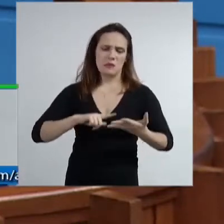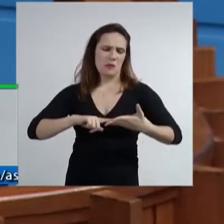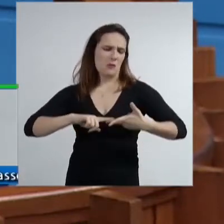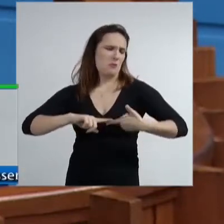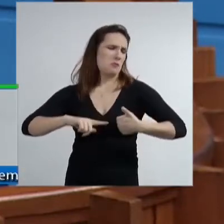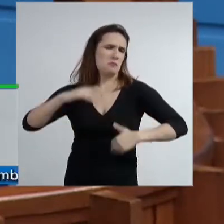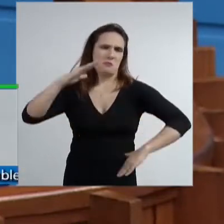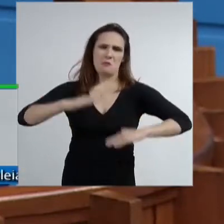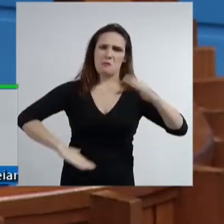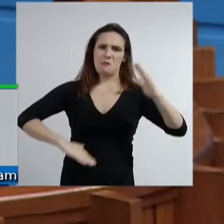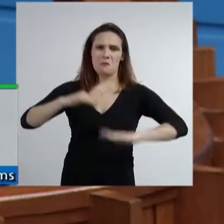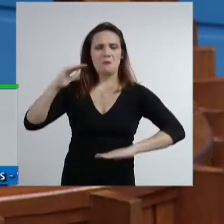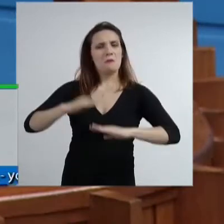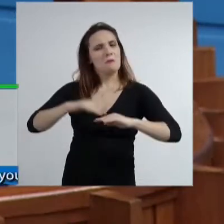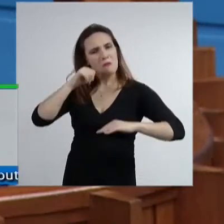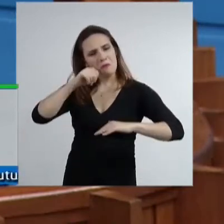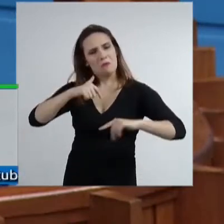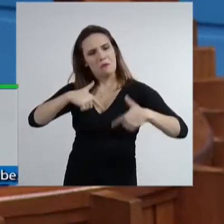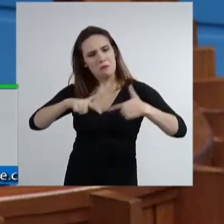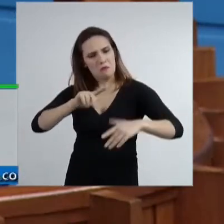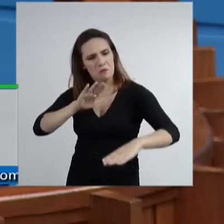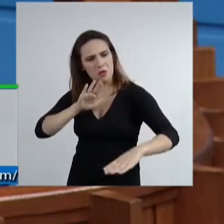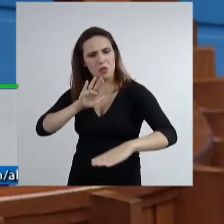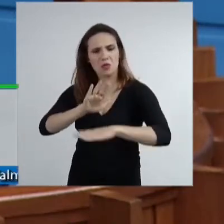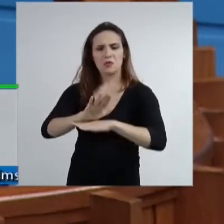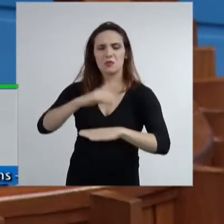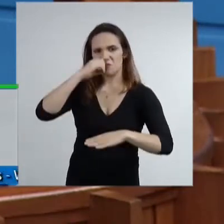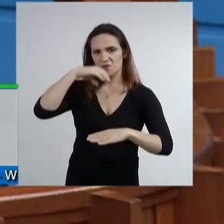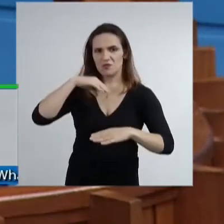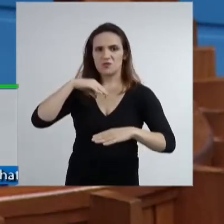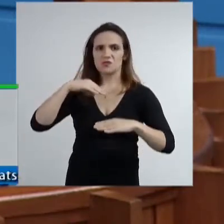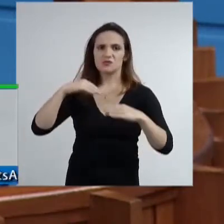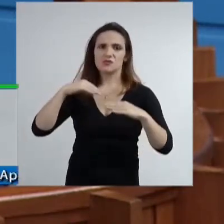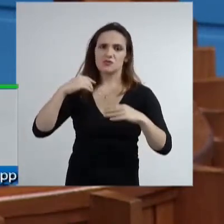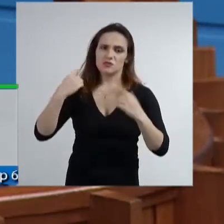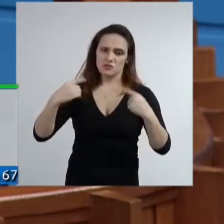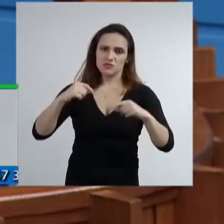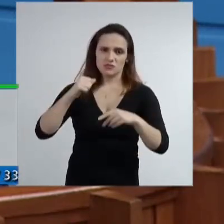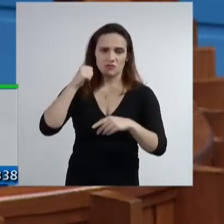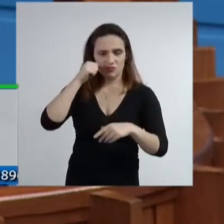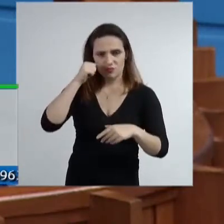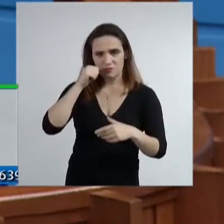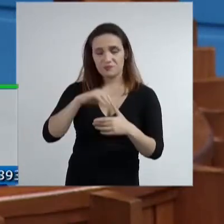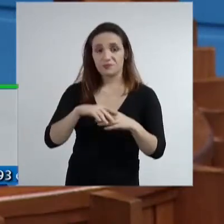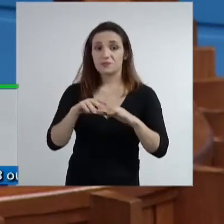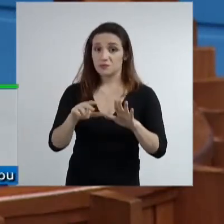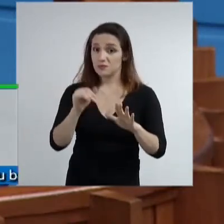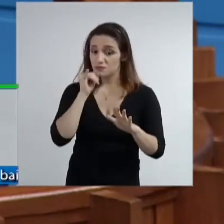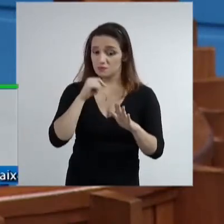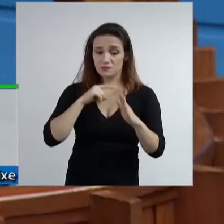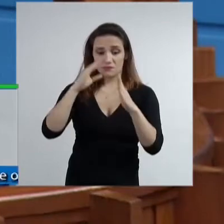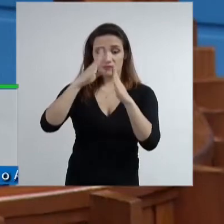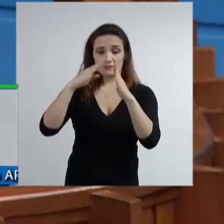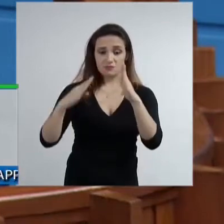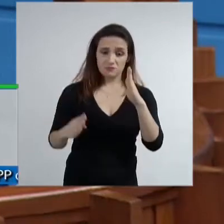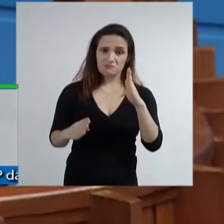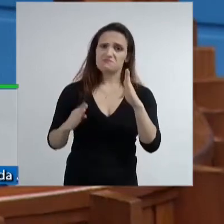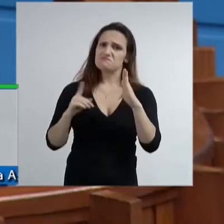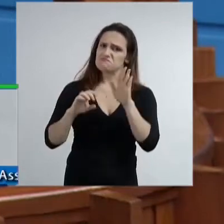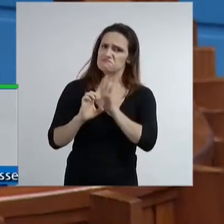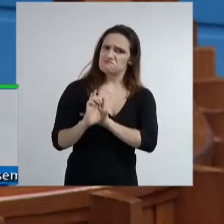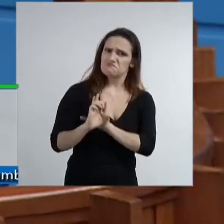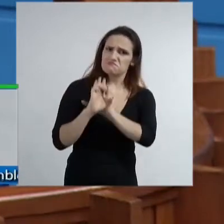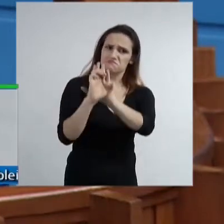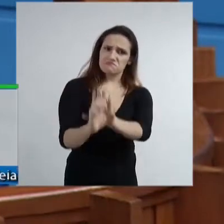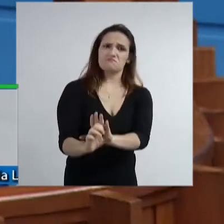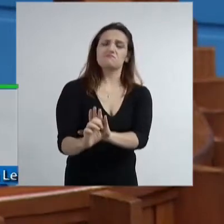enfim, mulheres que atuam. Nós temos aqui a Casa da Mulher Brasileira, que é um exemplo de êxito